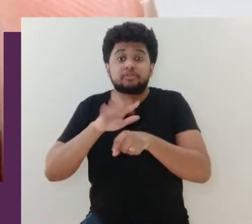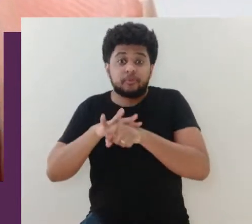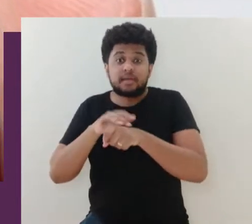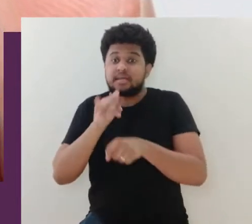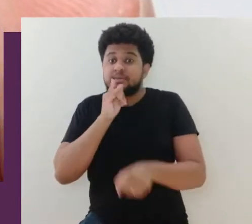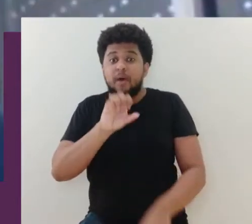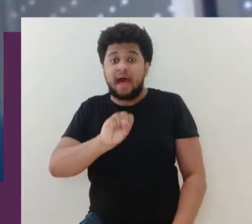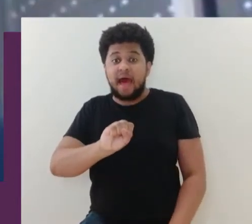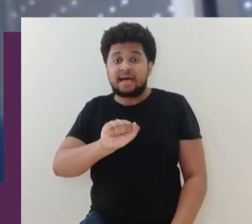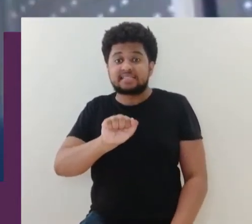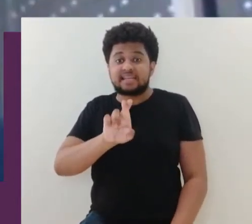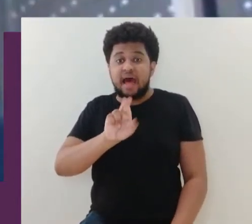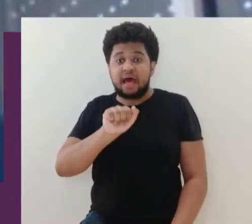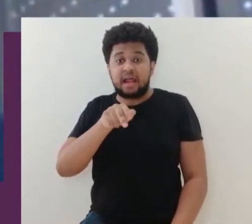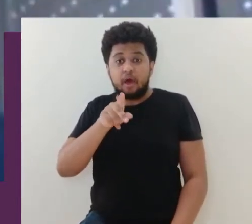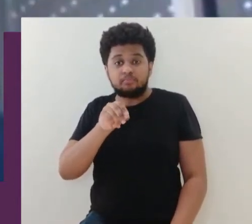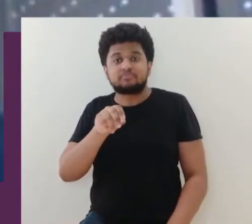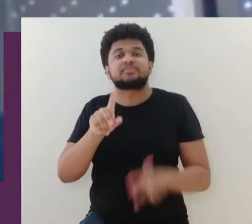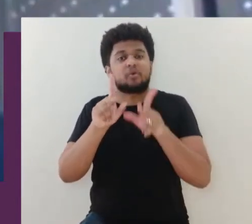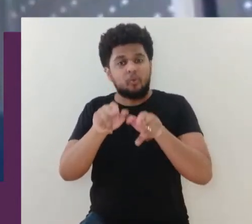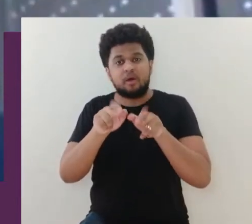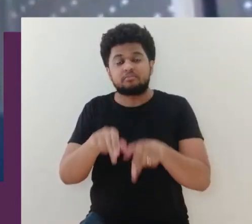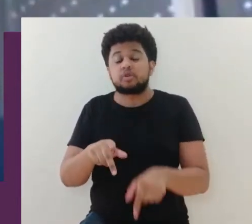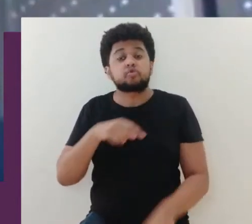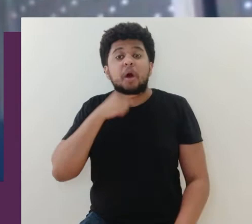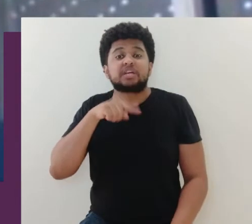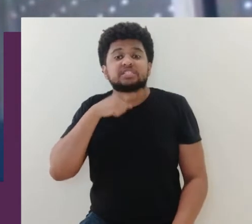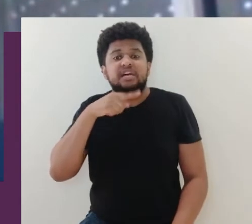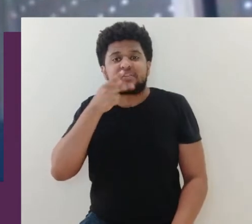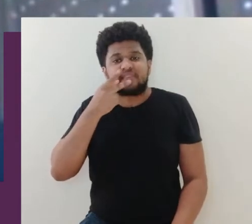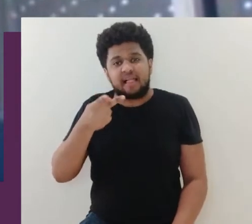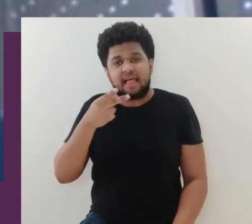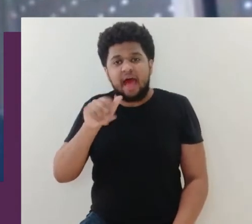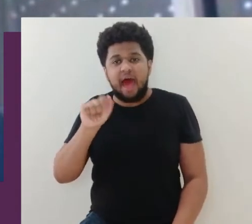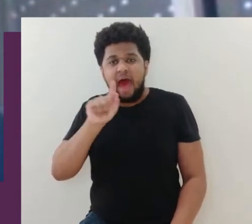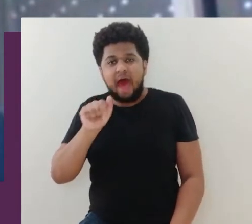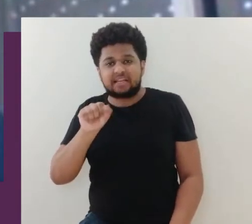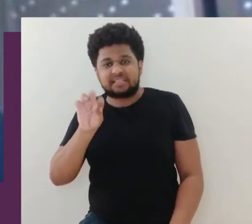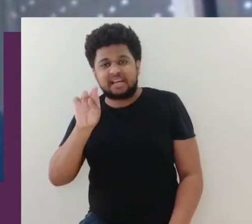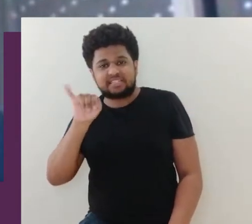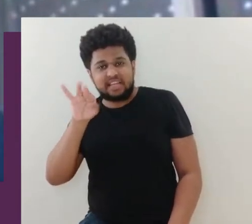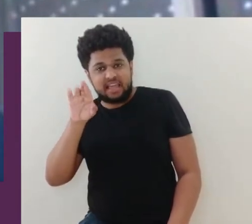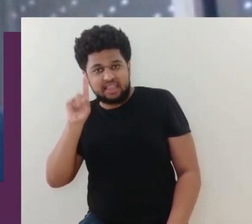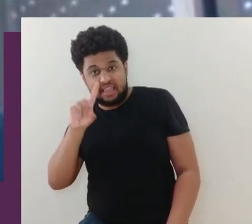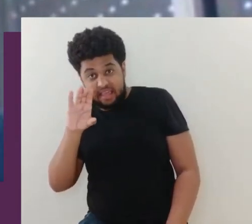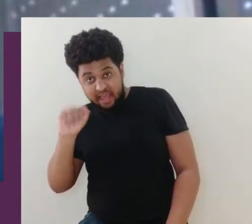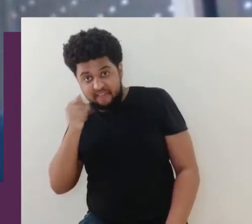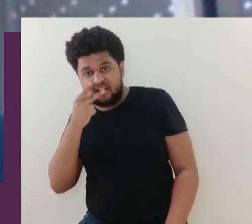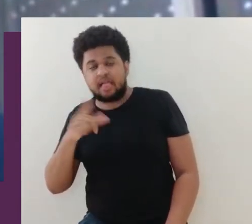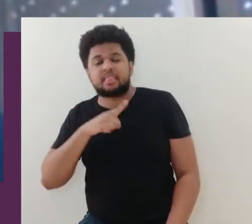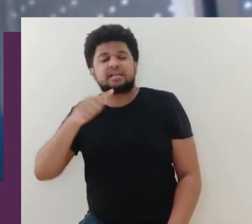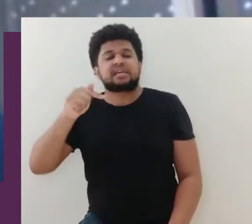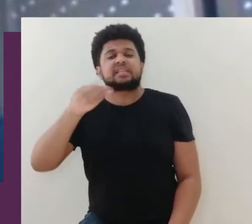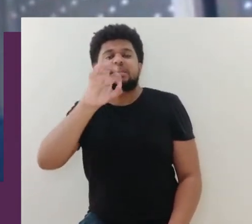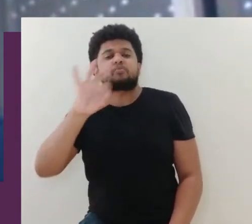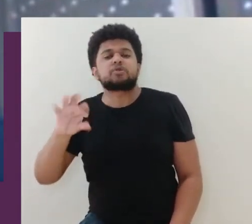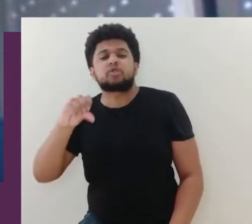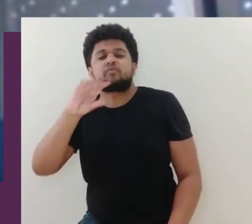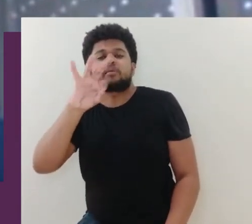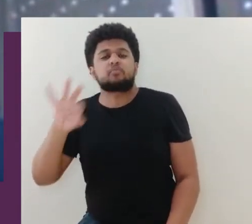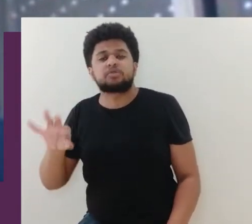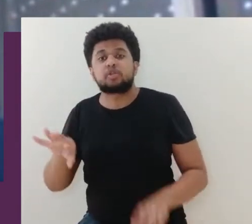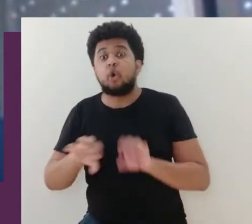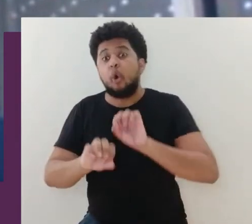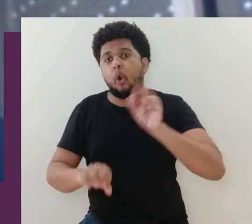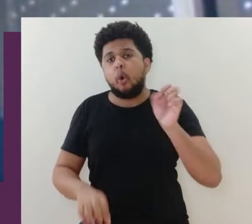é uma delas. Então, não adianta a AstraZeneca dizer que tem lá 70% ou 90%, ou a vacina